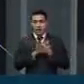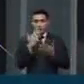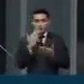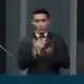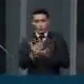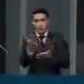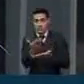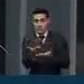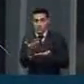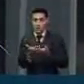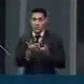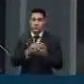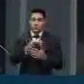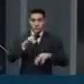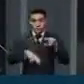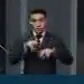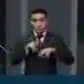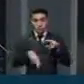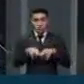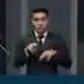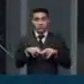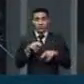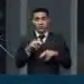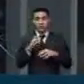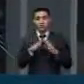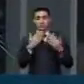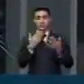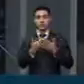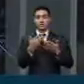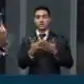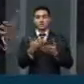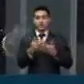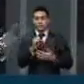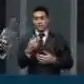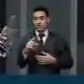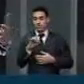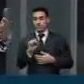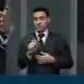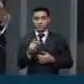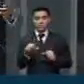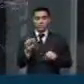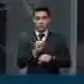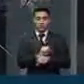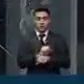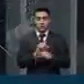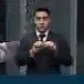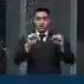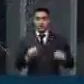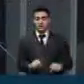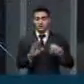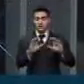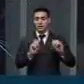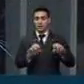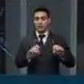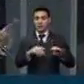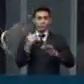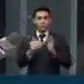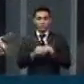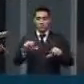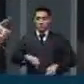presidente. Em mês de junho, as escolas de São Luís ainda não tinham começado as aulas, estavam paradas. O sistema de educação totalmente